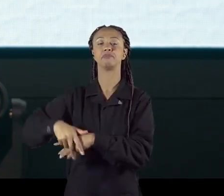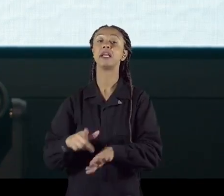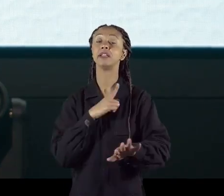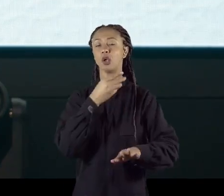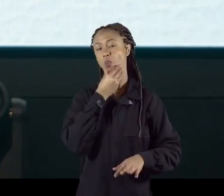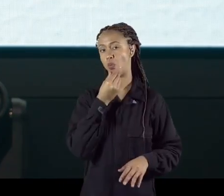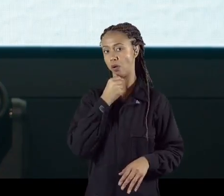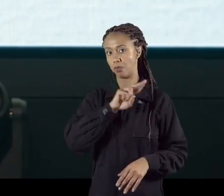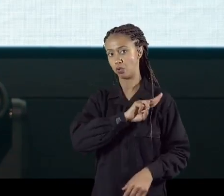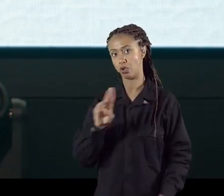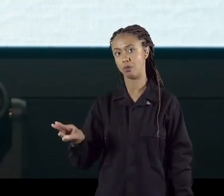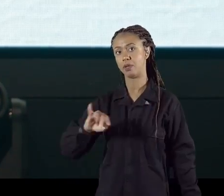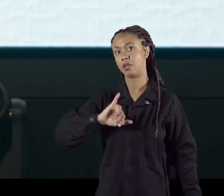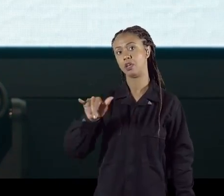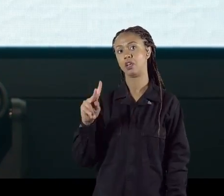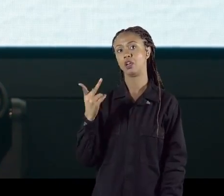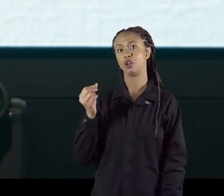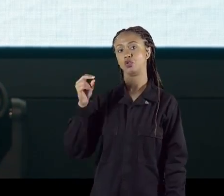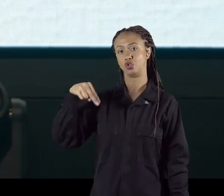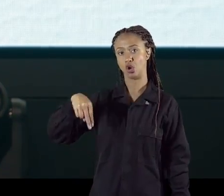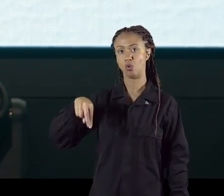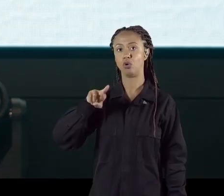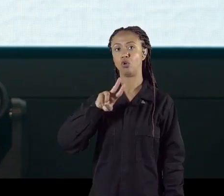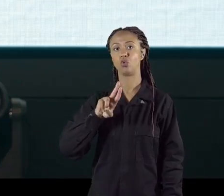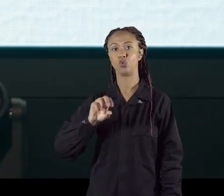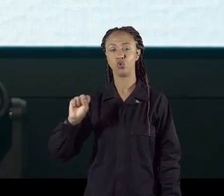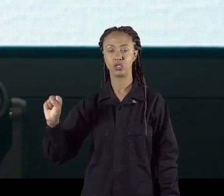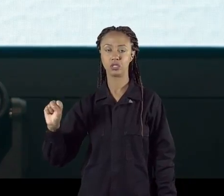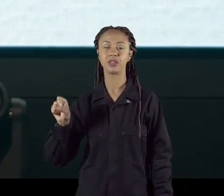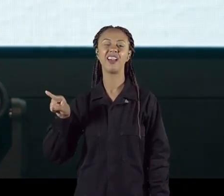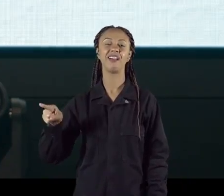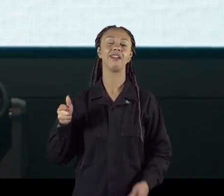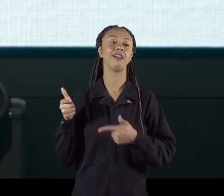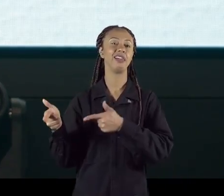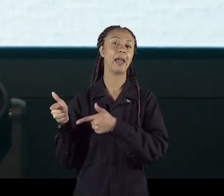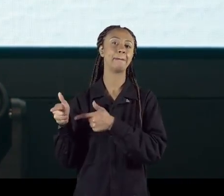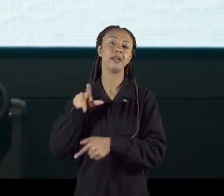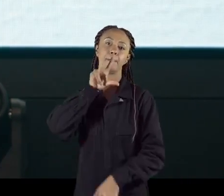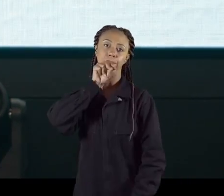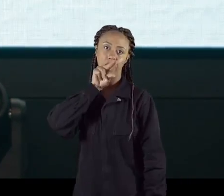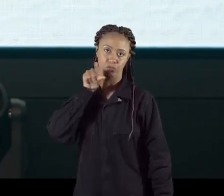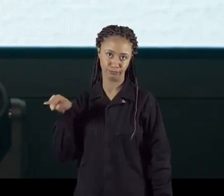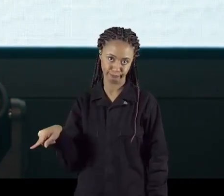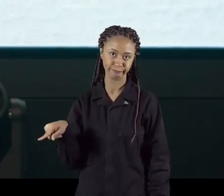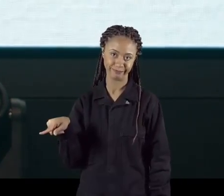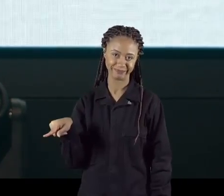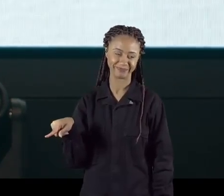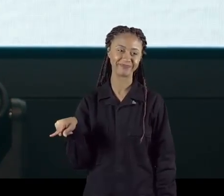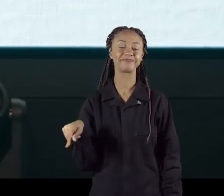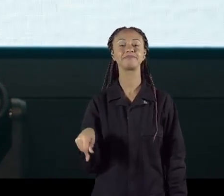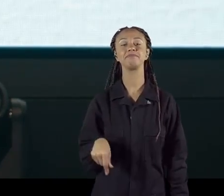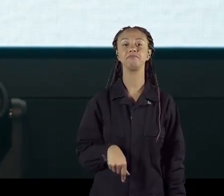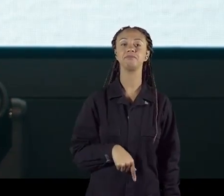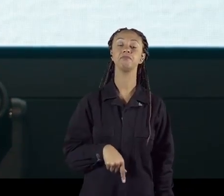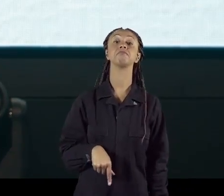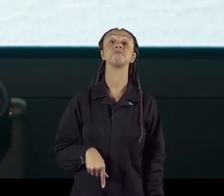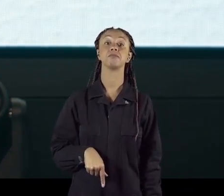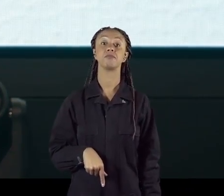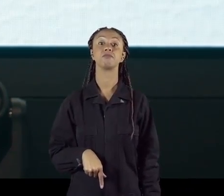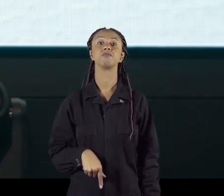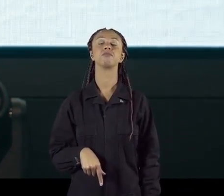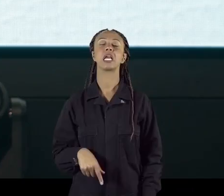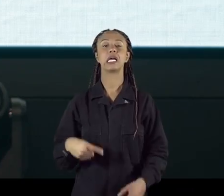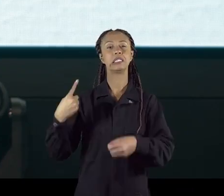chamado John huss Belarus o cansaço ele foi colocado em praça